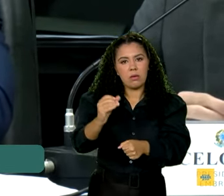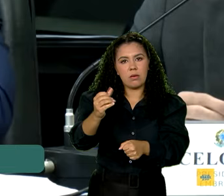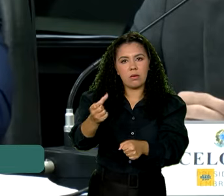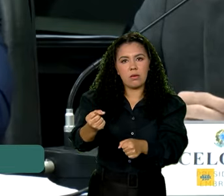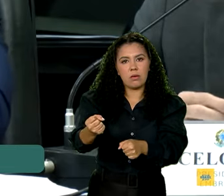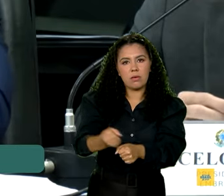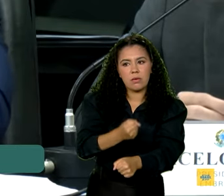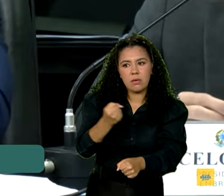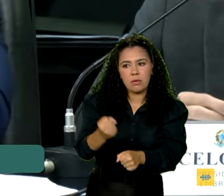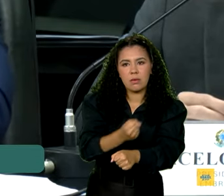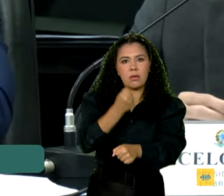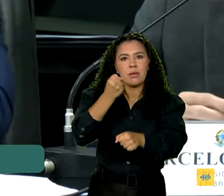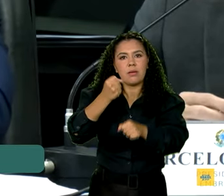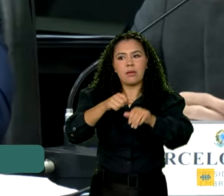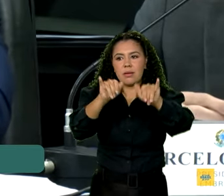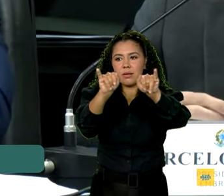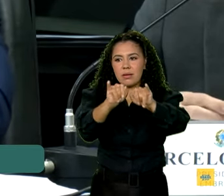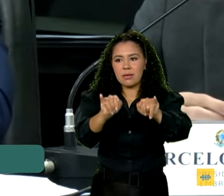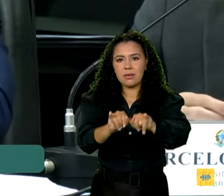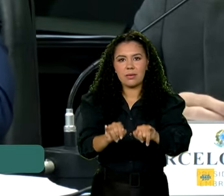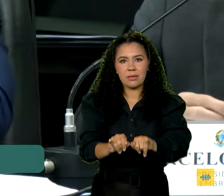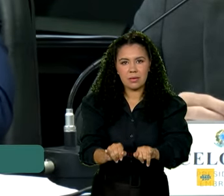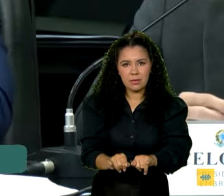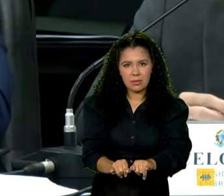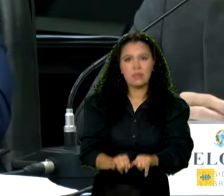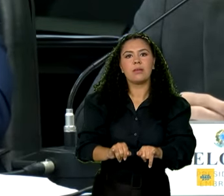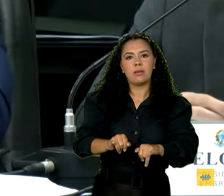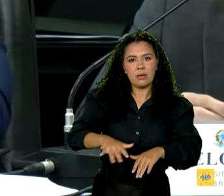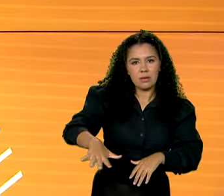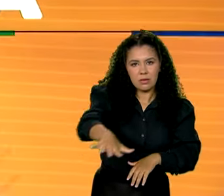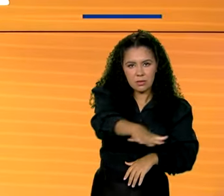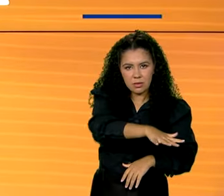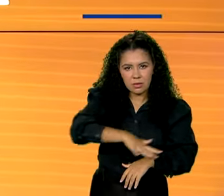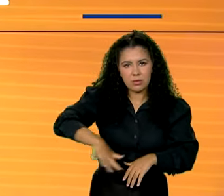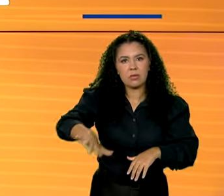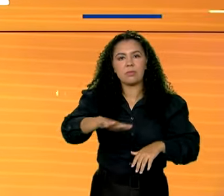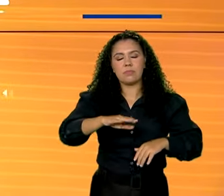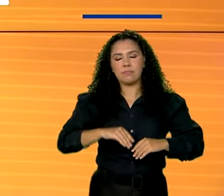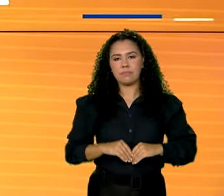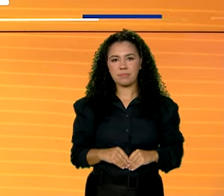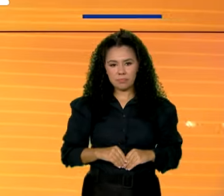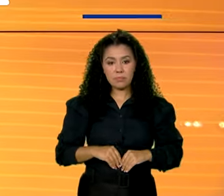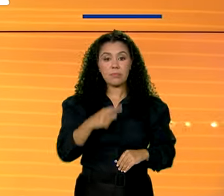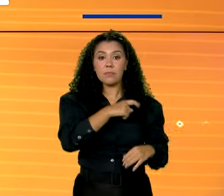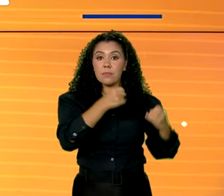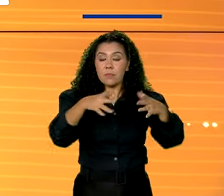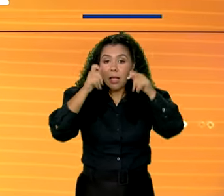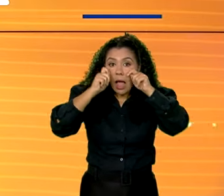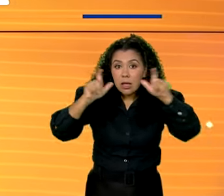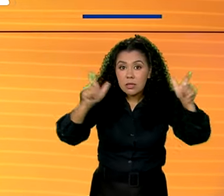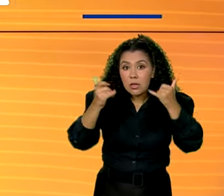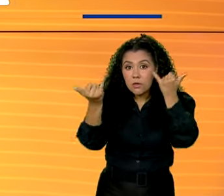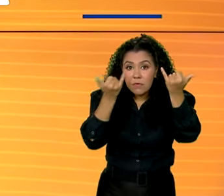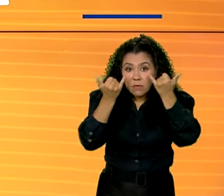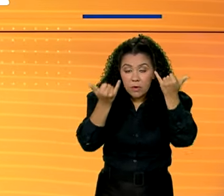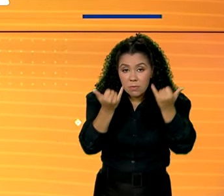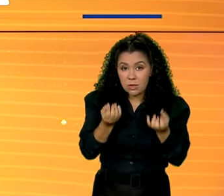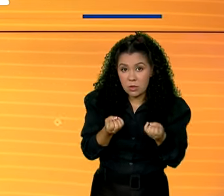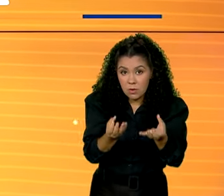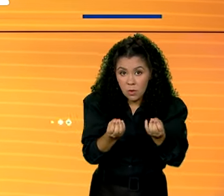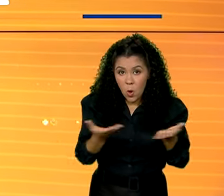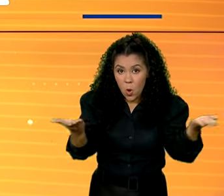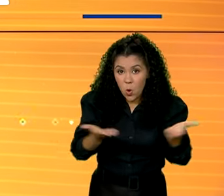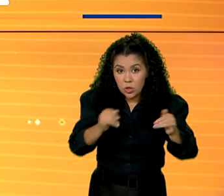reconstrução da infraestrutura turística no estado do Rio Grande do Sul. E atenção, informação importante divulgada hoje,